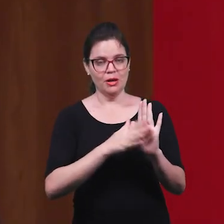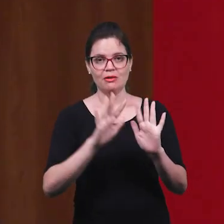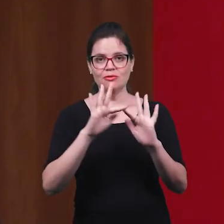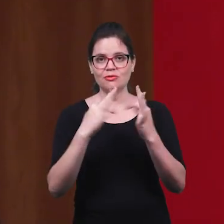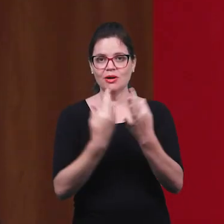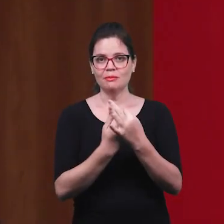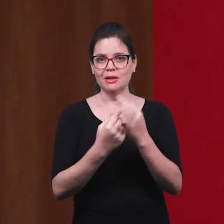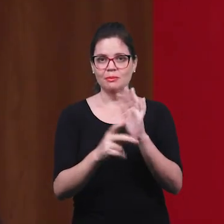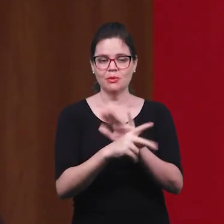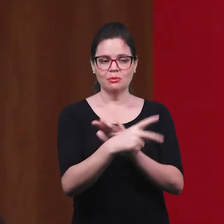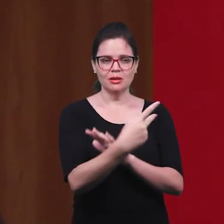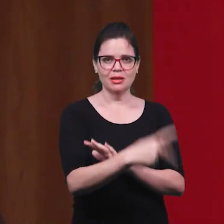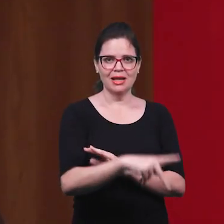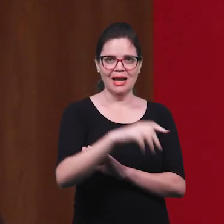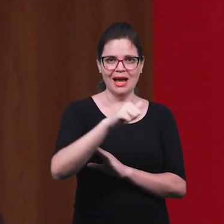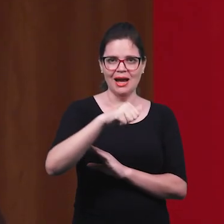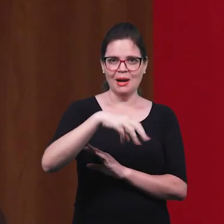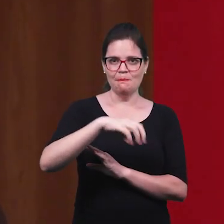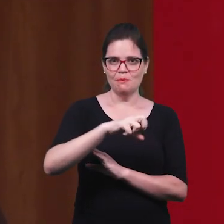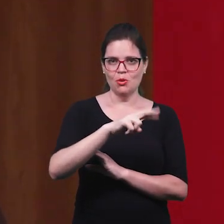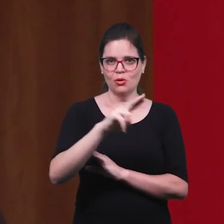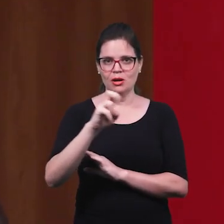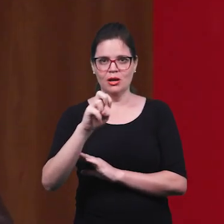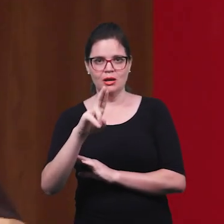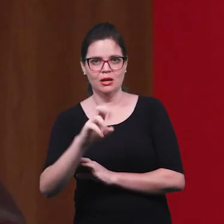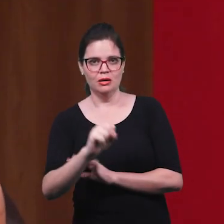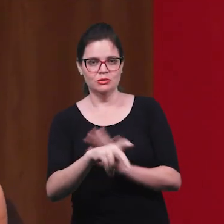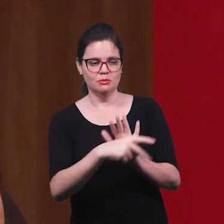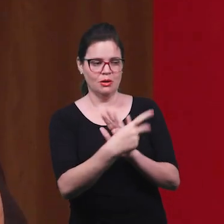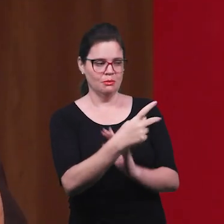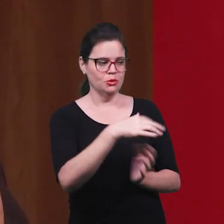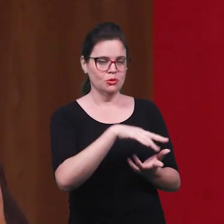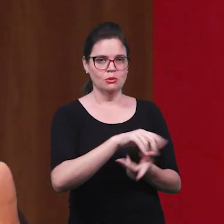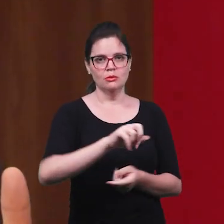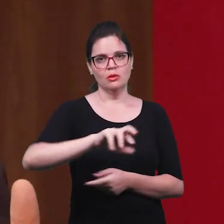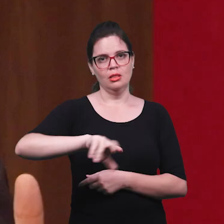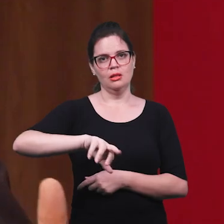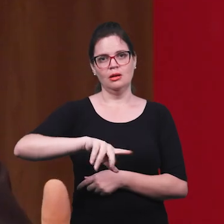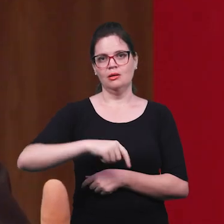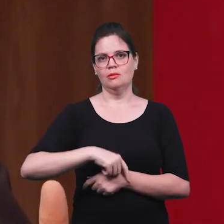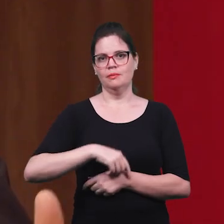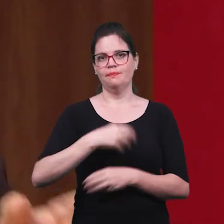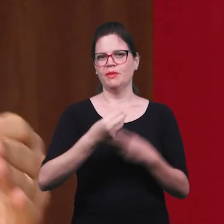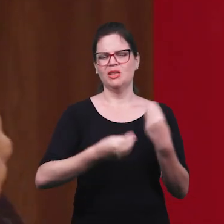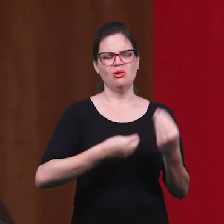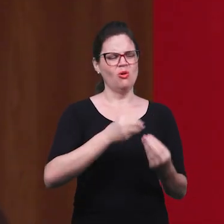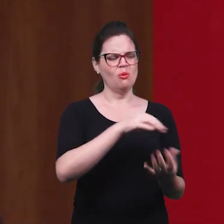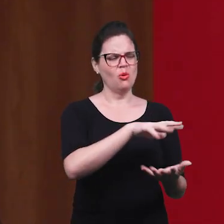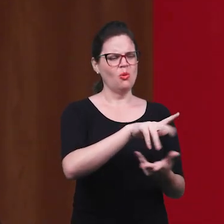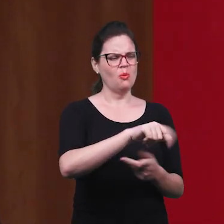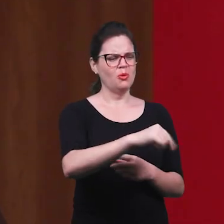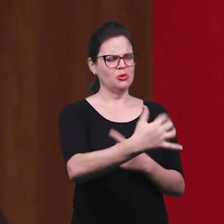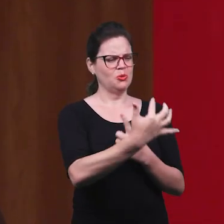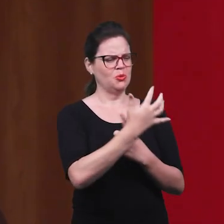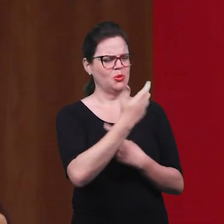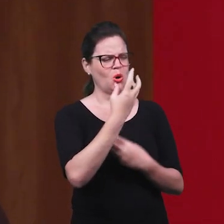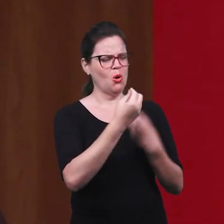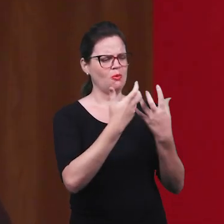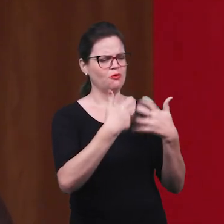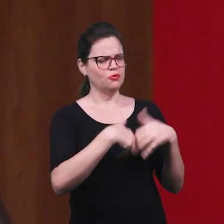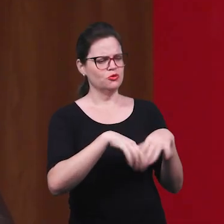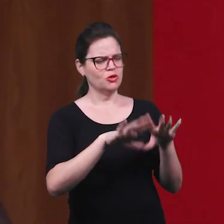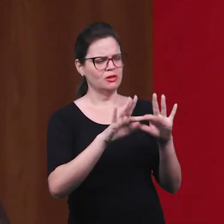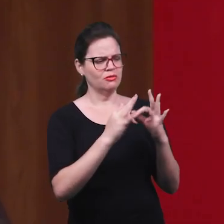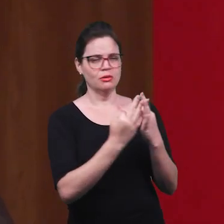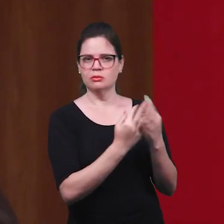desse mundo. Então não tem como esse mundo querer ensinar como funciona uma família. Mas a família é um projeto de